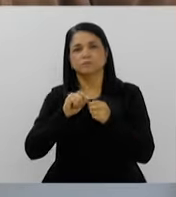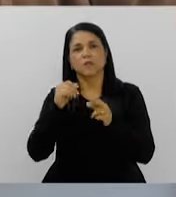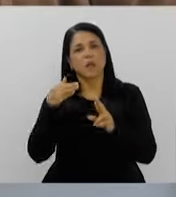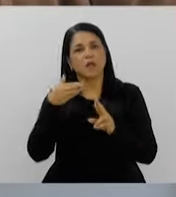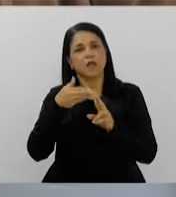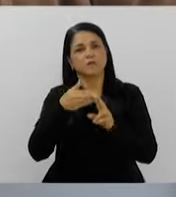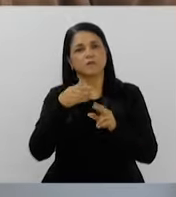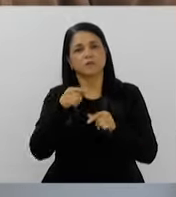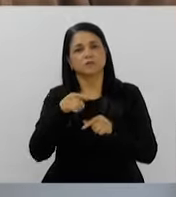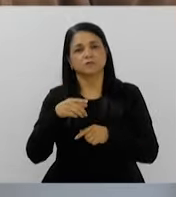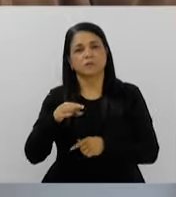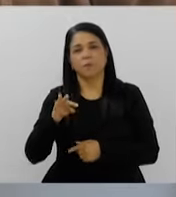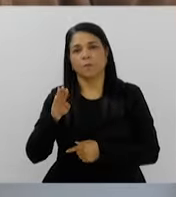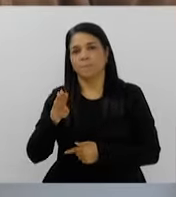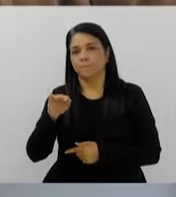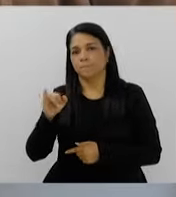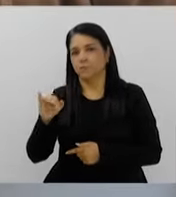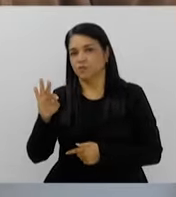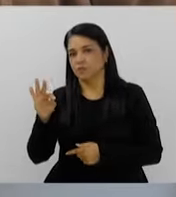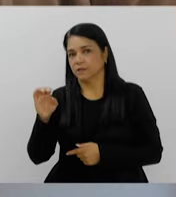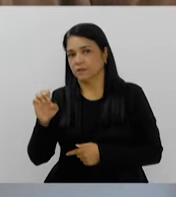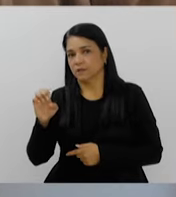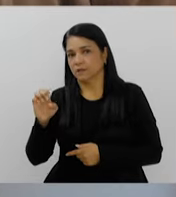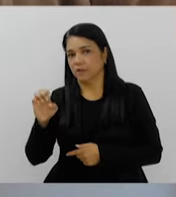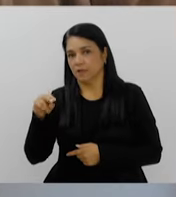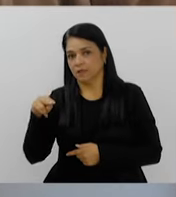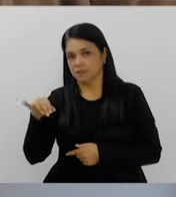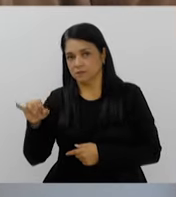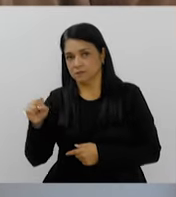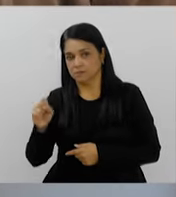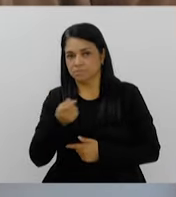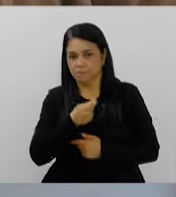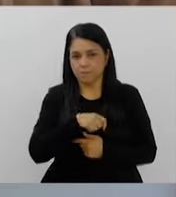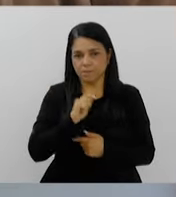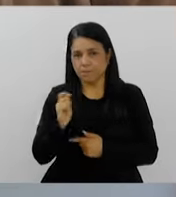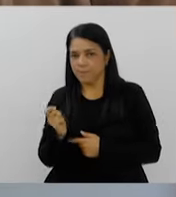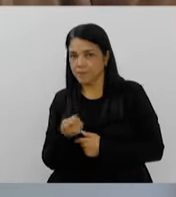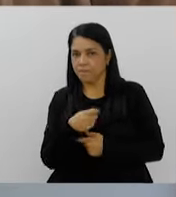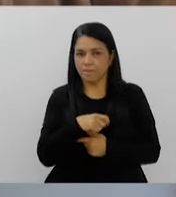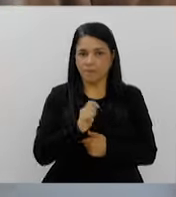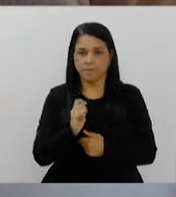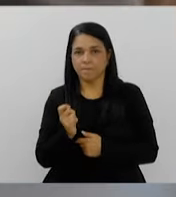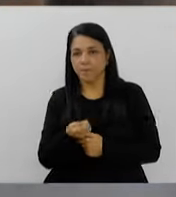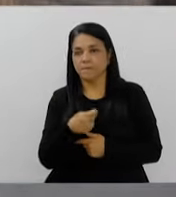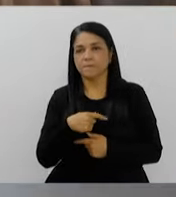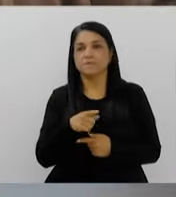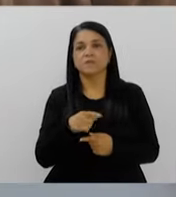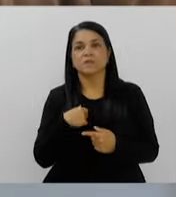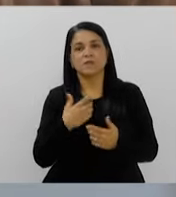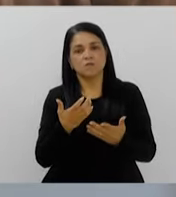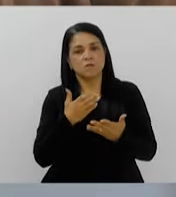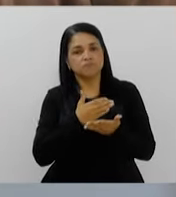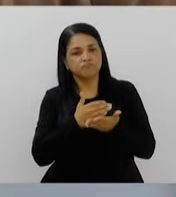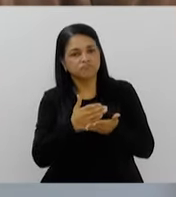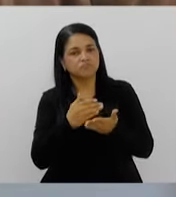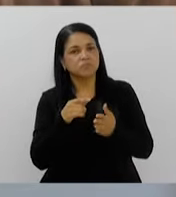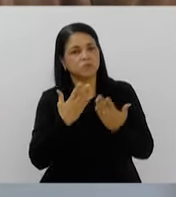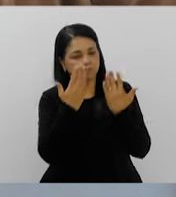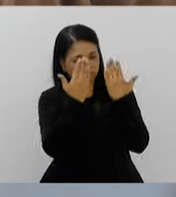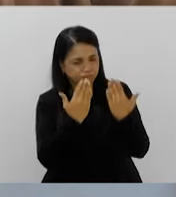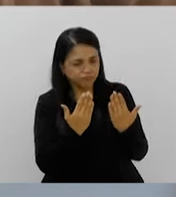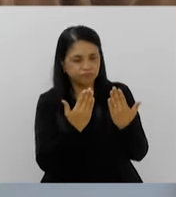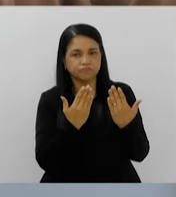ao beach tennis quando ele estava aqui se iniciando. Então, quero ver se há compatibilidade com